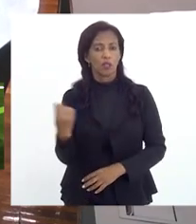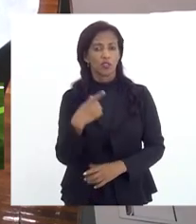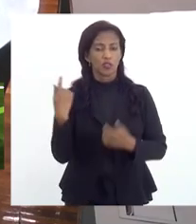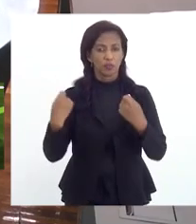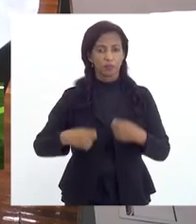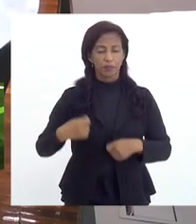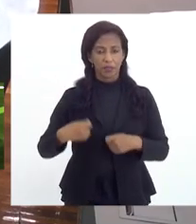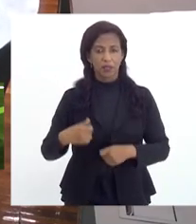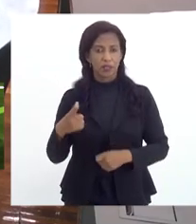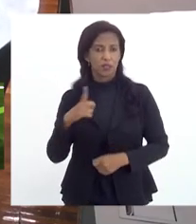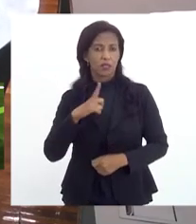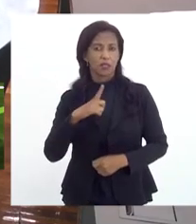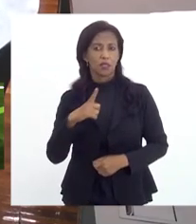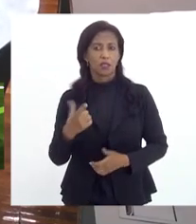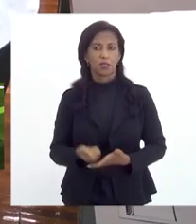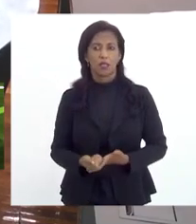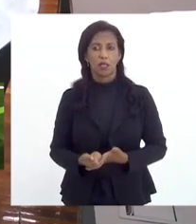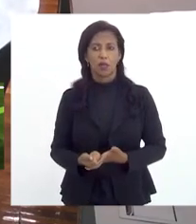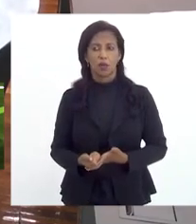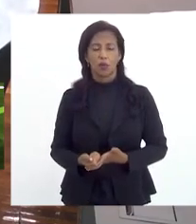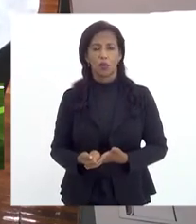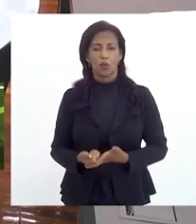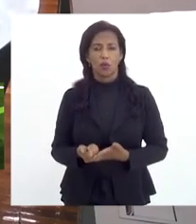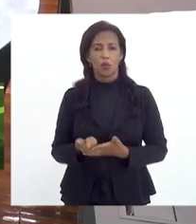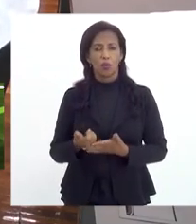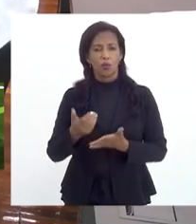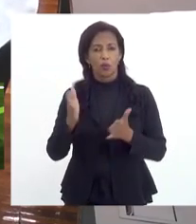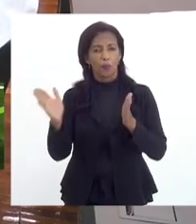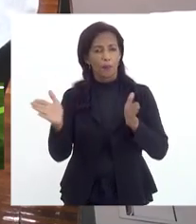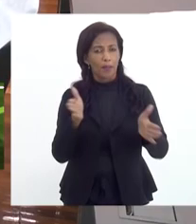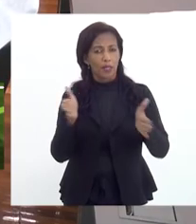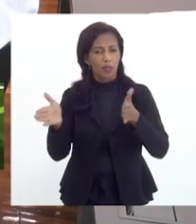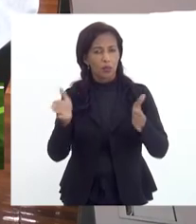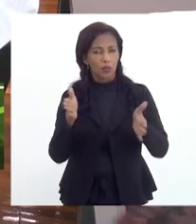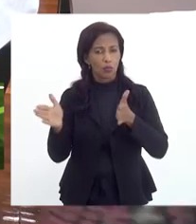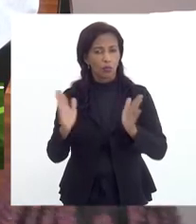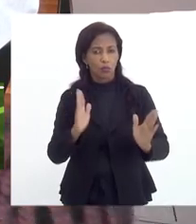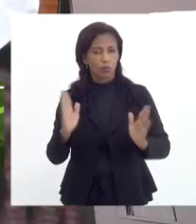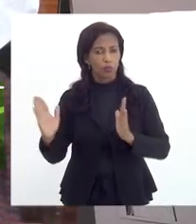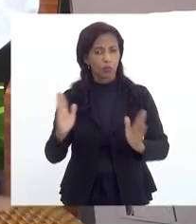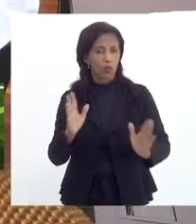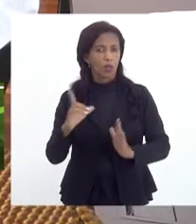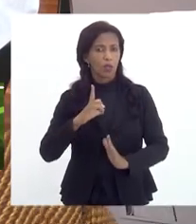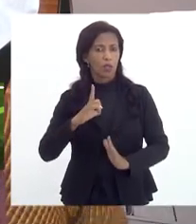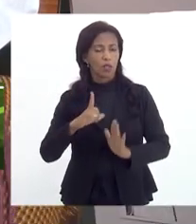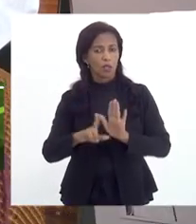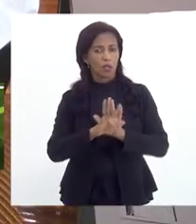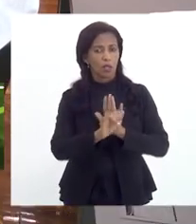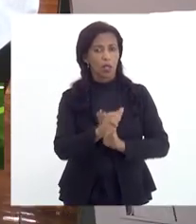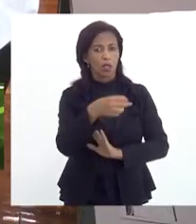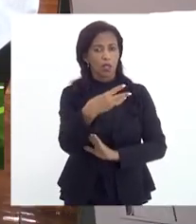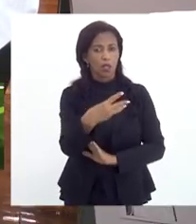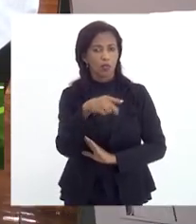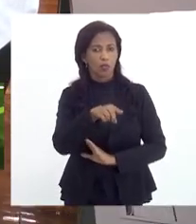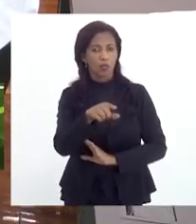fazer Uma exceção Tem um período Que existe a lei Na lei 3